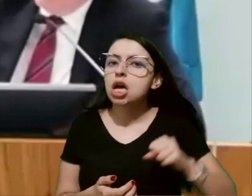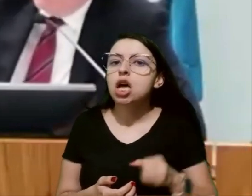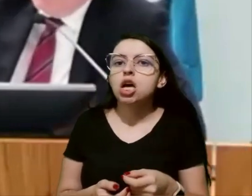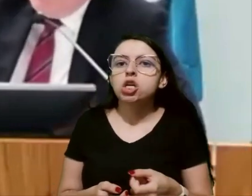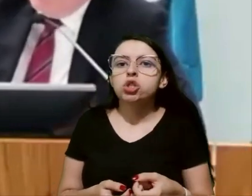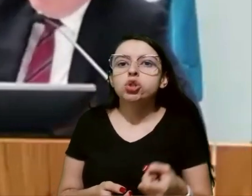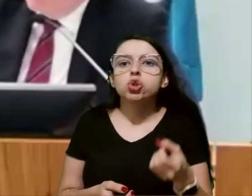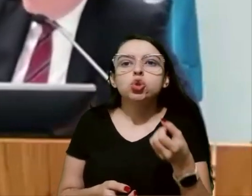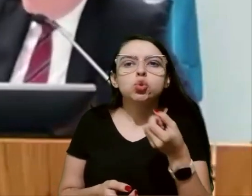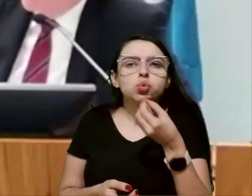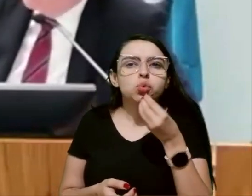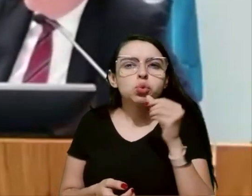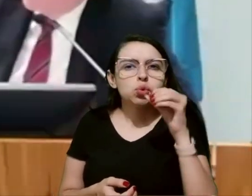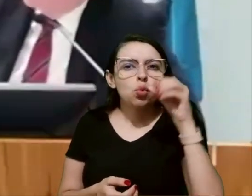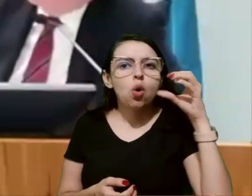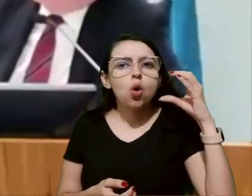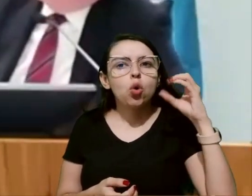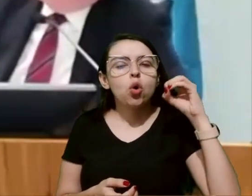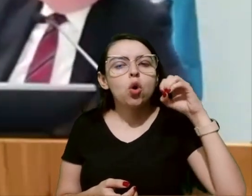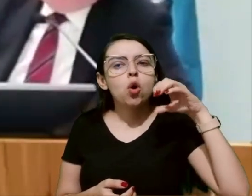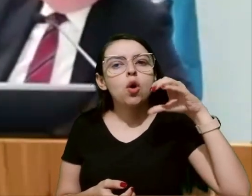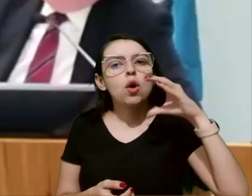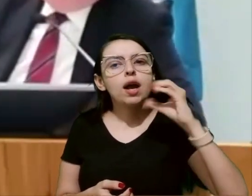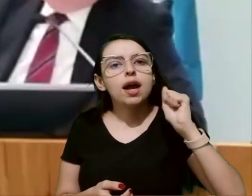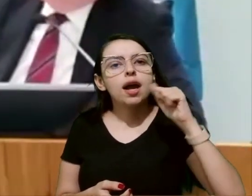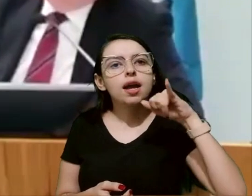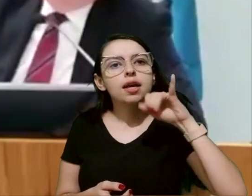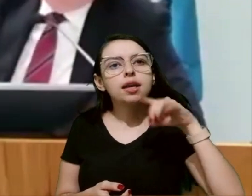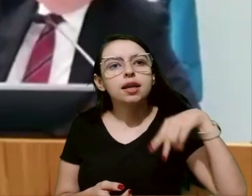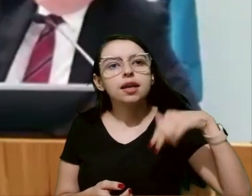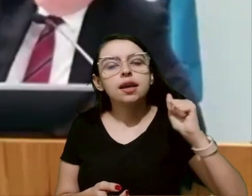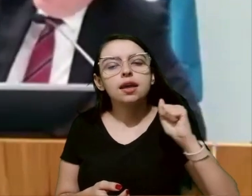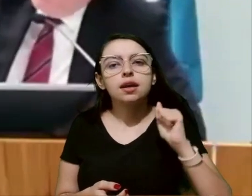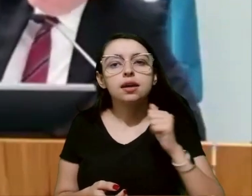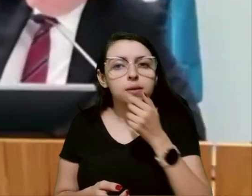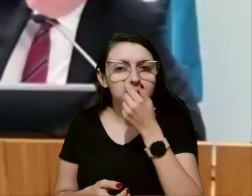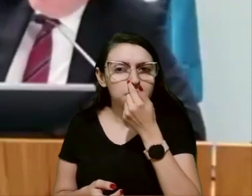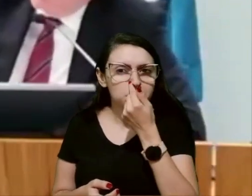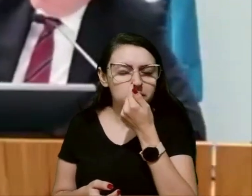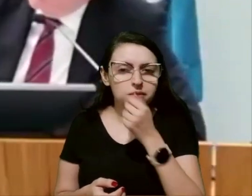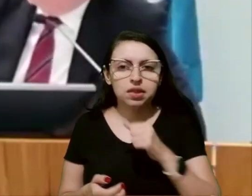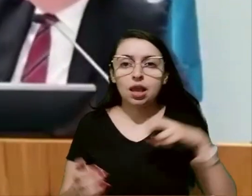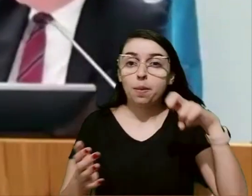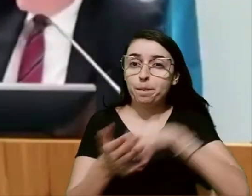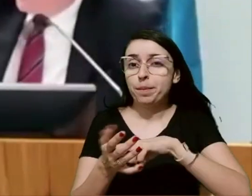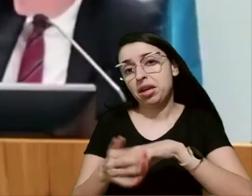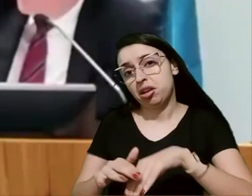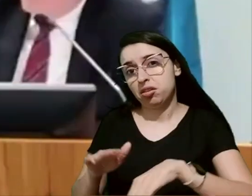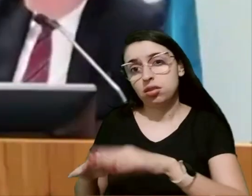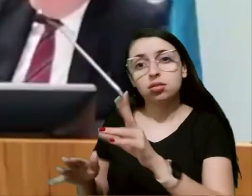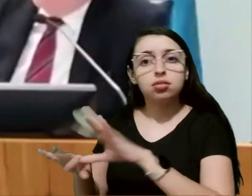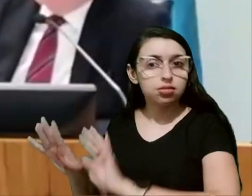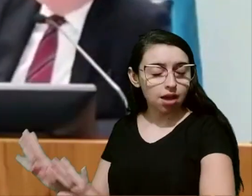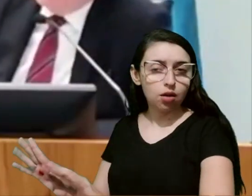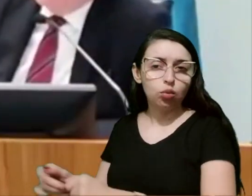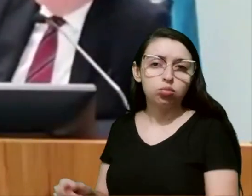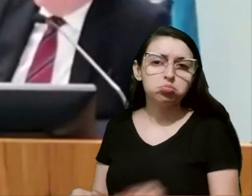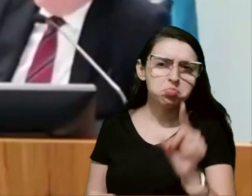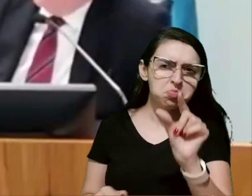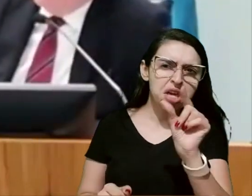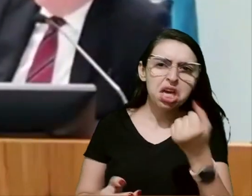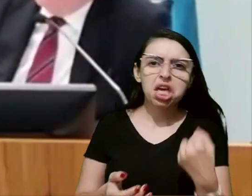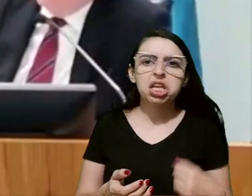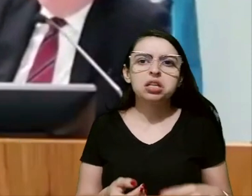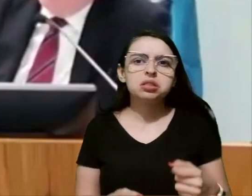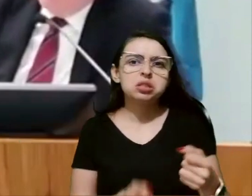e recebe uma pena X. Na Justiça Estadual, o outro foi pego com menos quantidade de